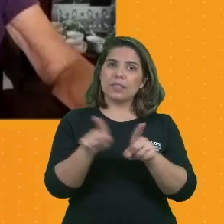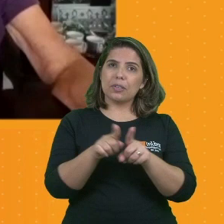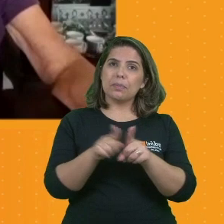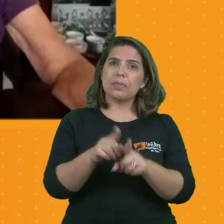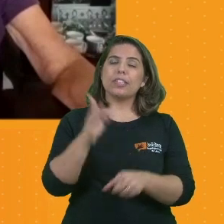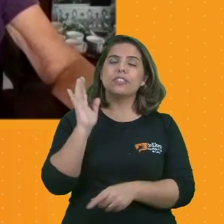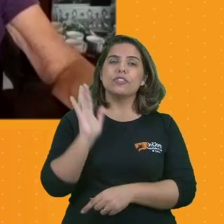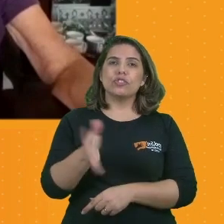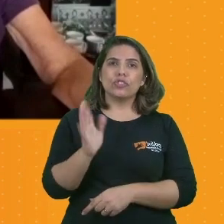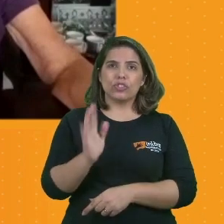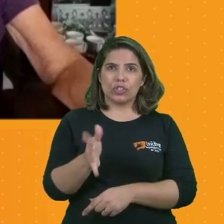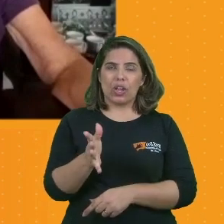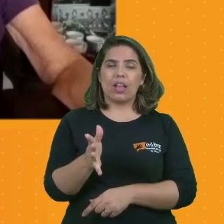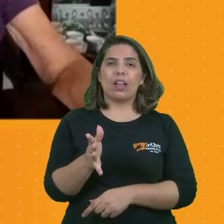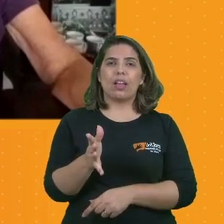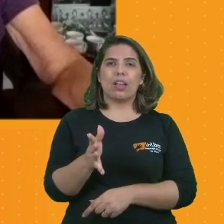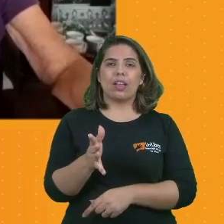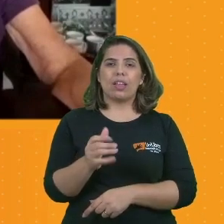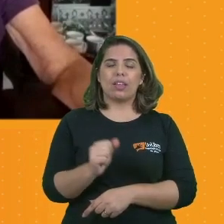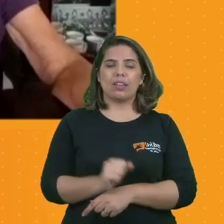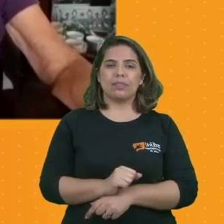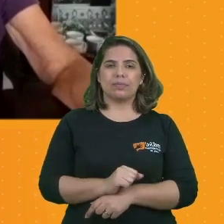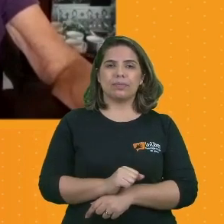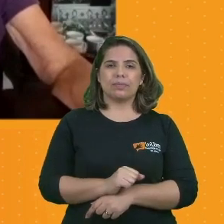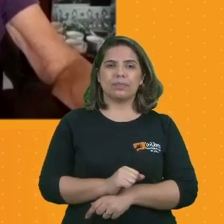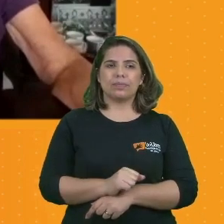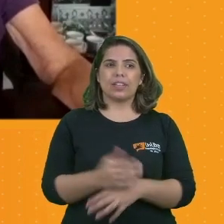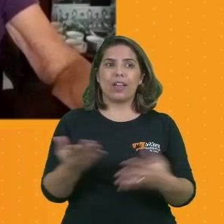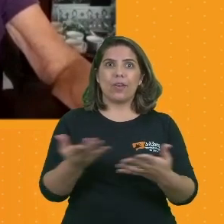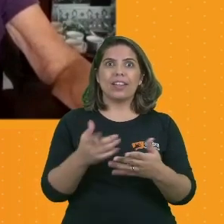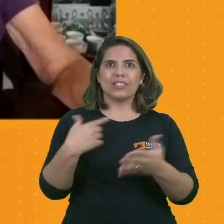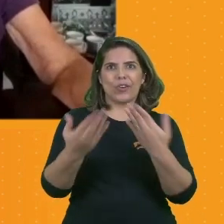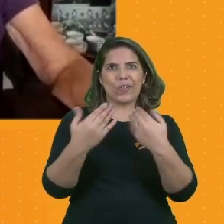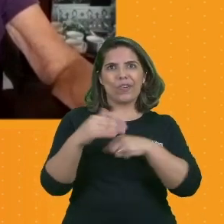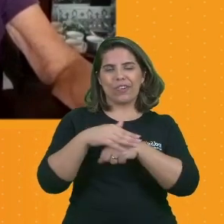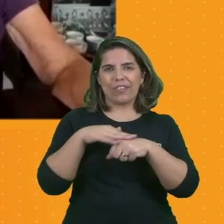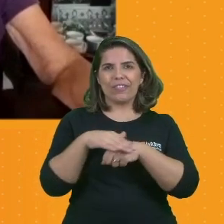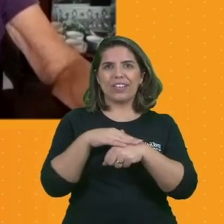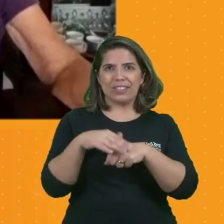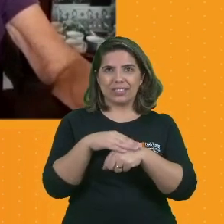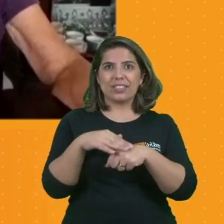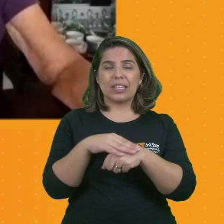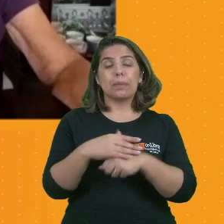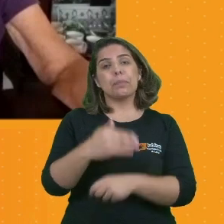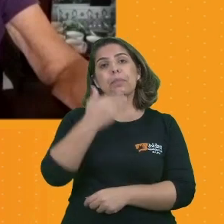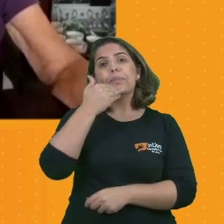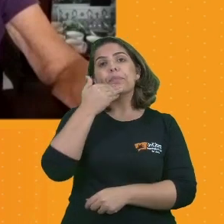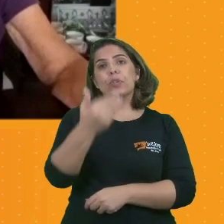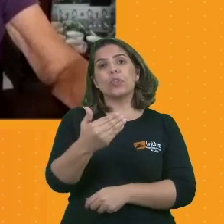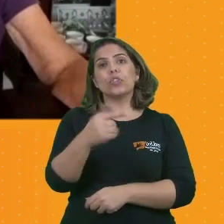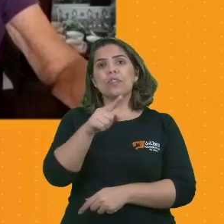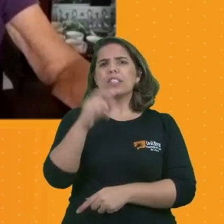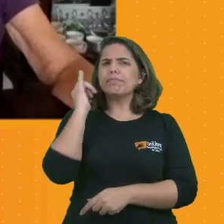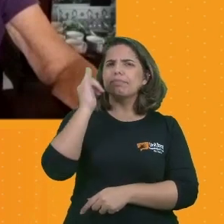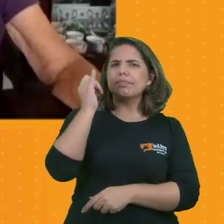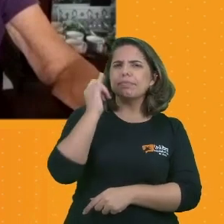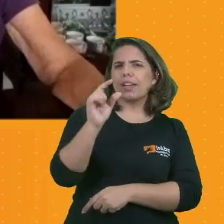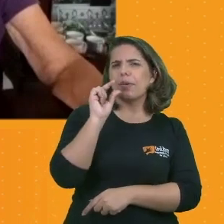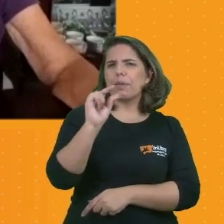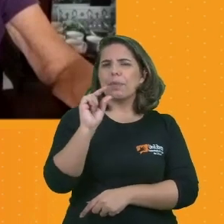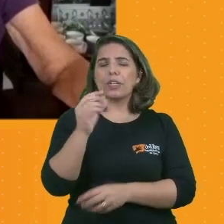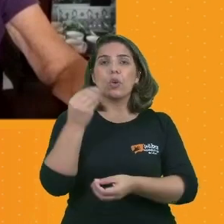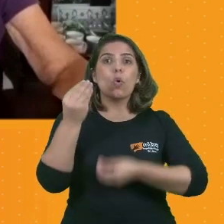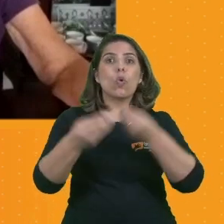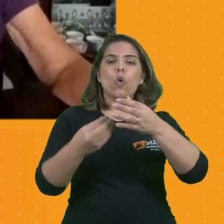já né dessa nossa conversa e ir para você contar como é